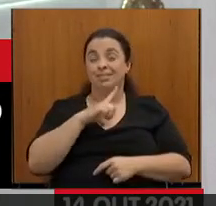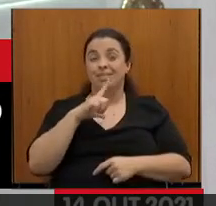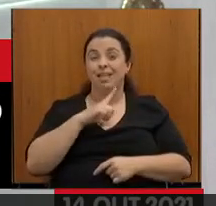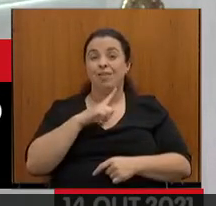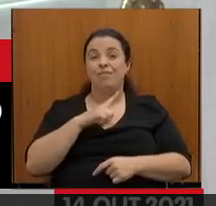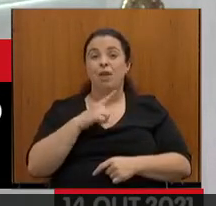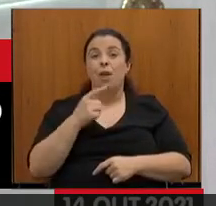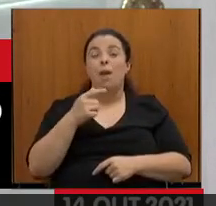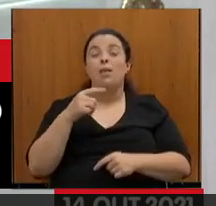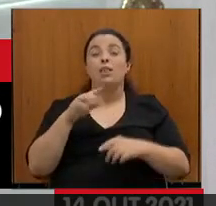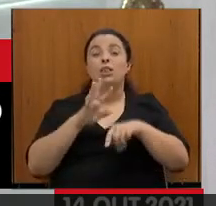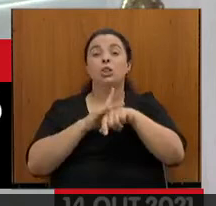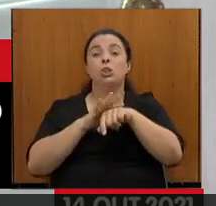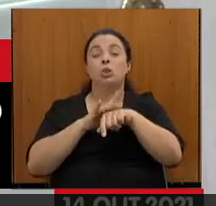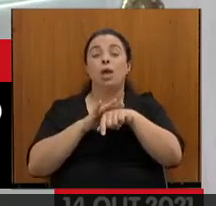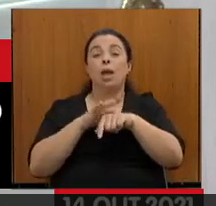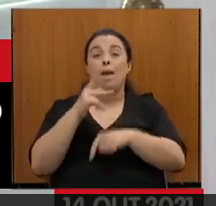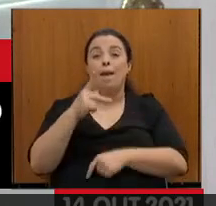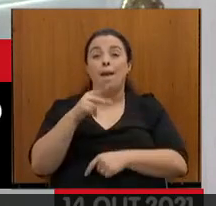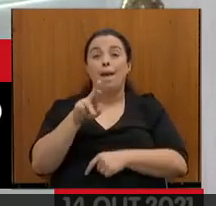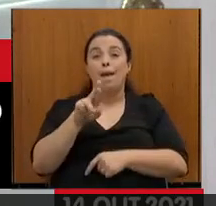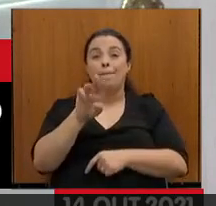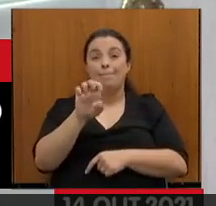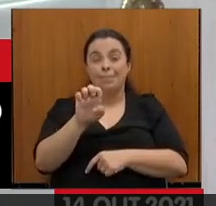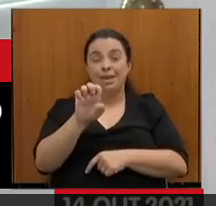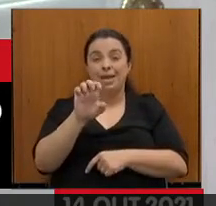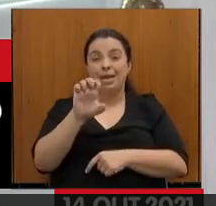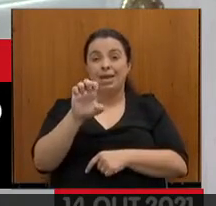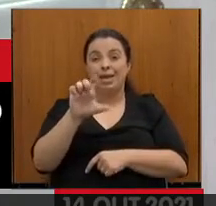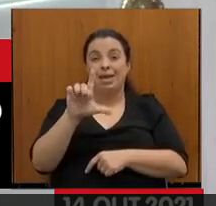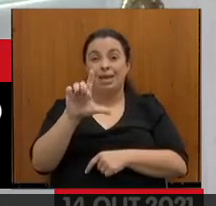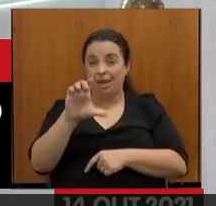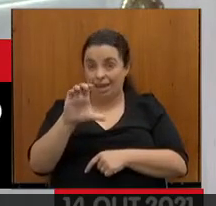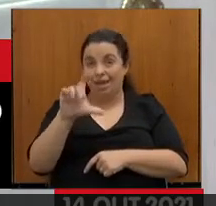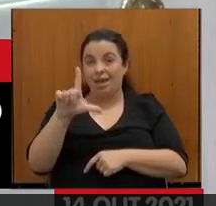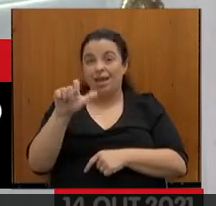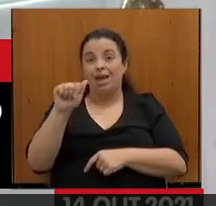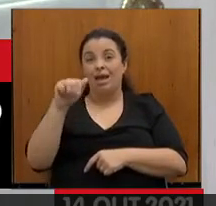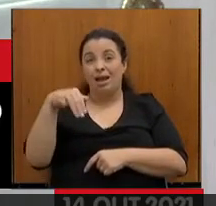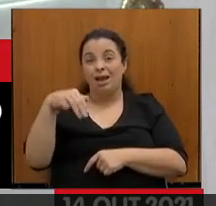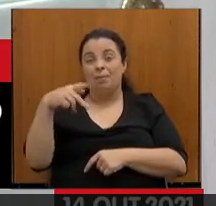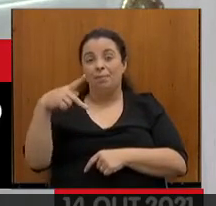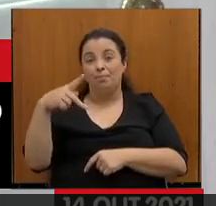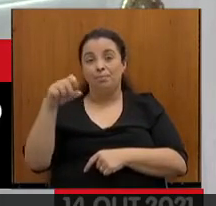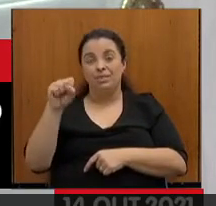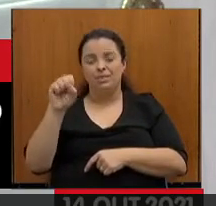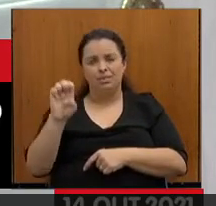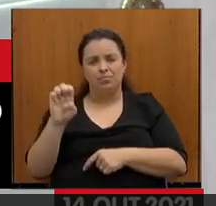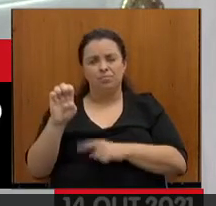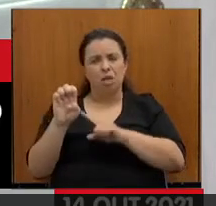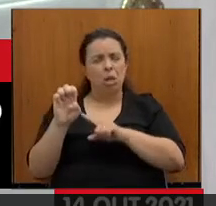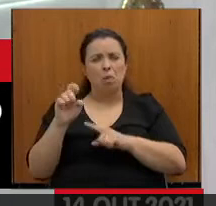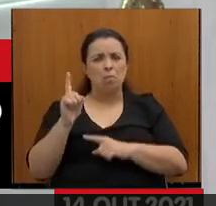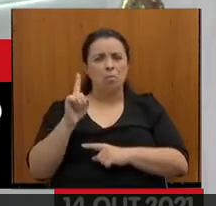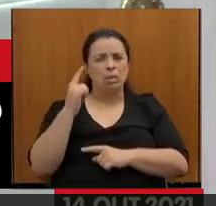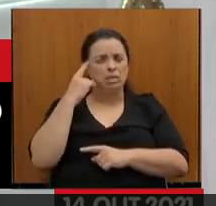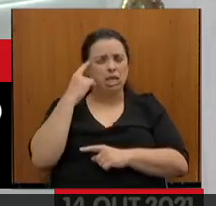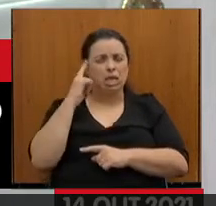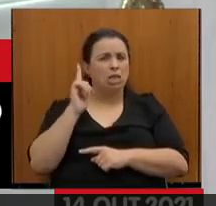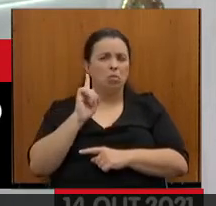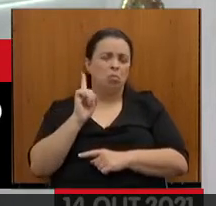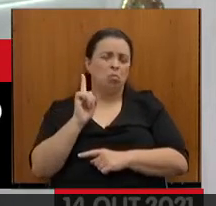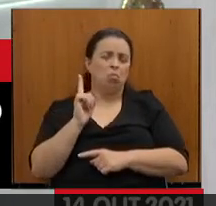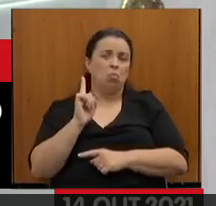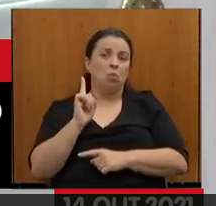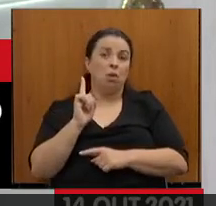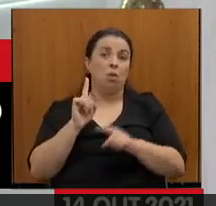pré-eclâmpsia. Algo que eu pensei que eu jamais iria viver, porque eu tenho uma assistência muito diferente da maioria das mulheres